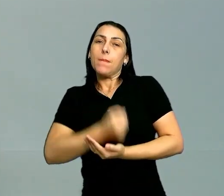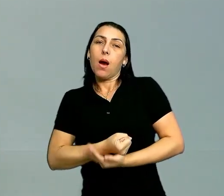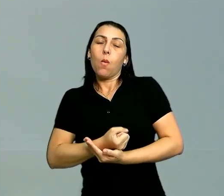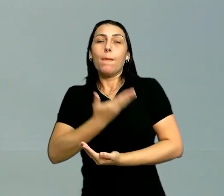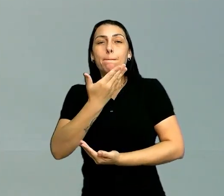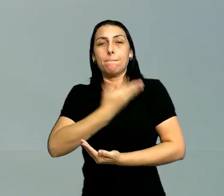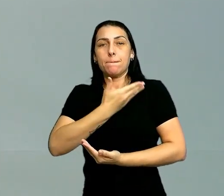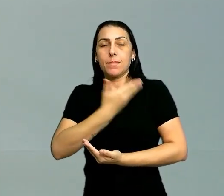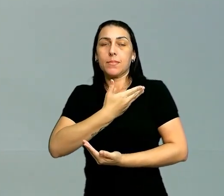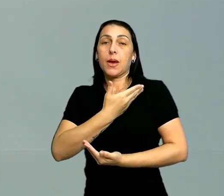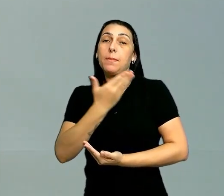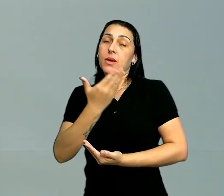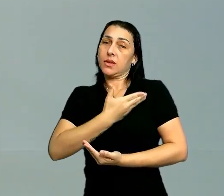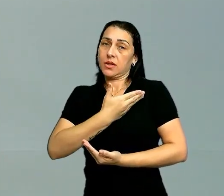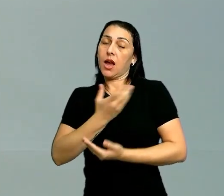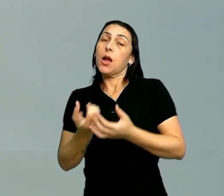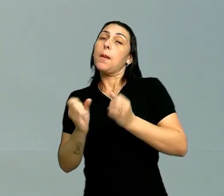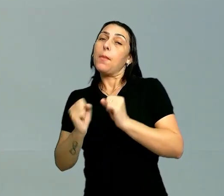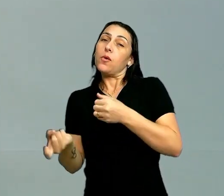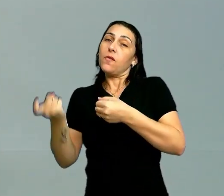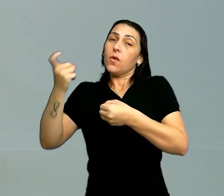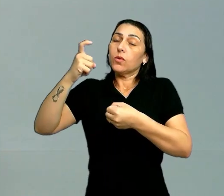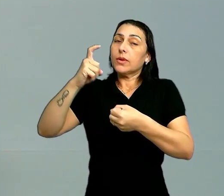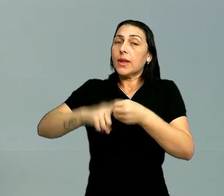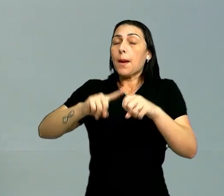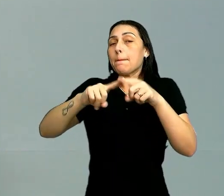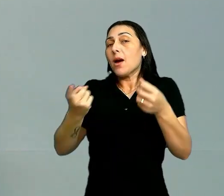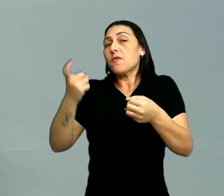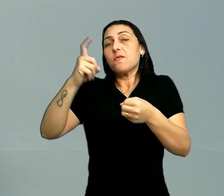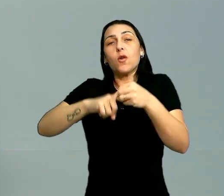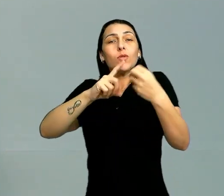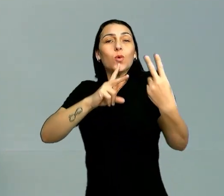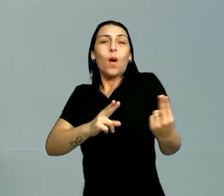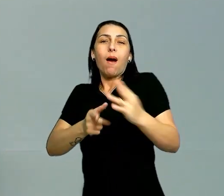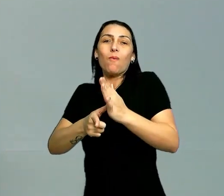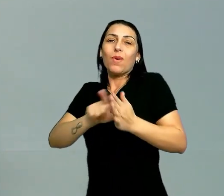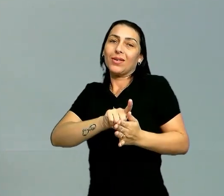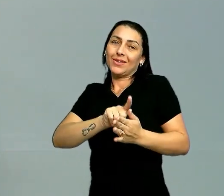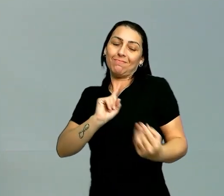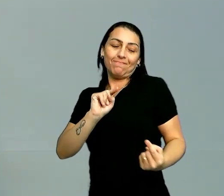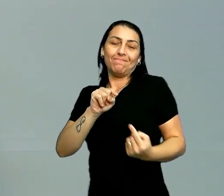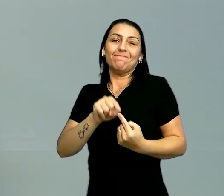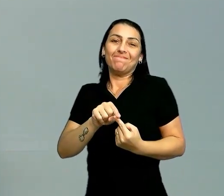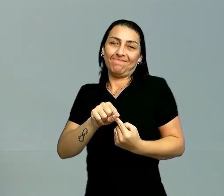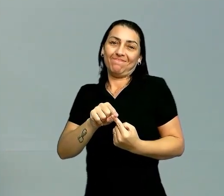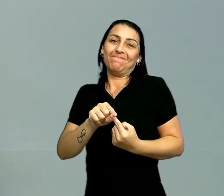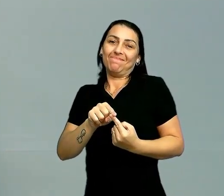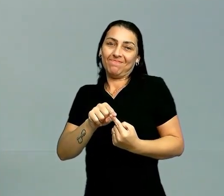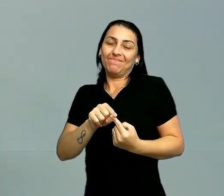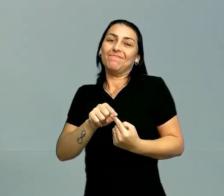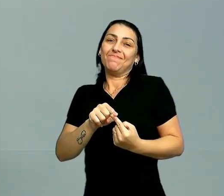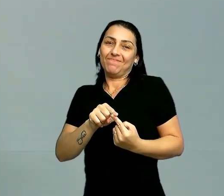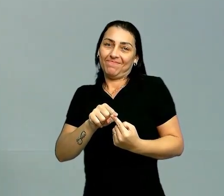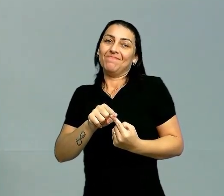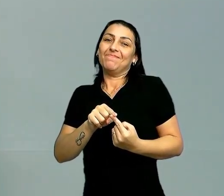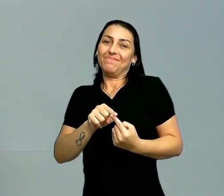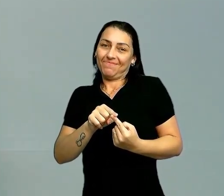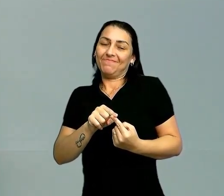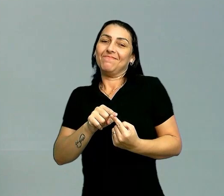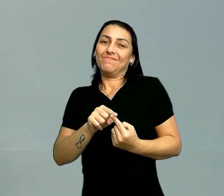a amizade ela pode ainda retornar, mas ela não vai retornar mais com aquela mesma afinidade, com aquele mesmo sabor